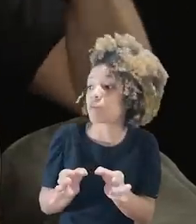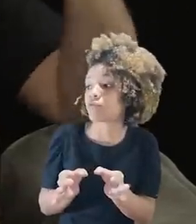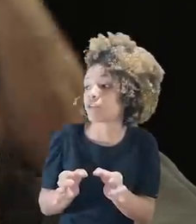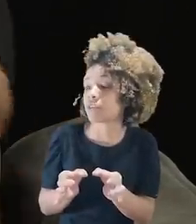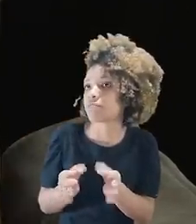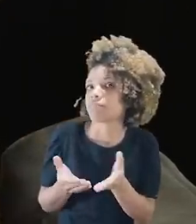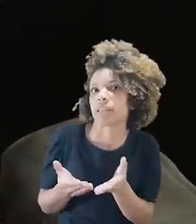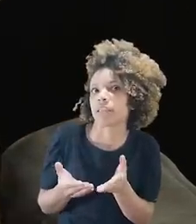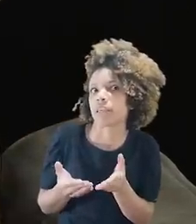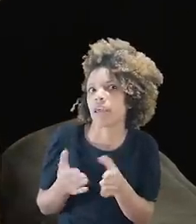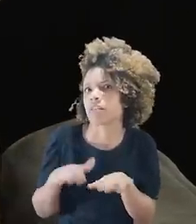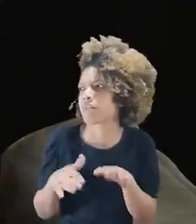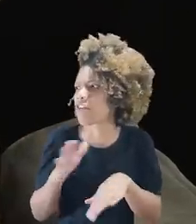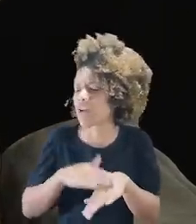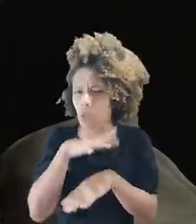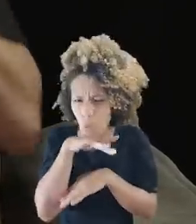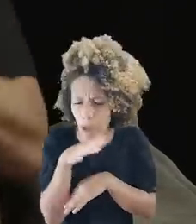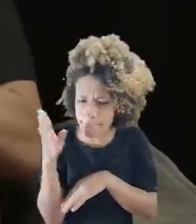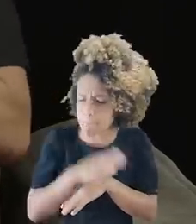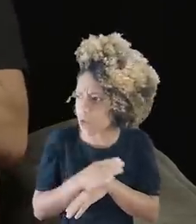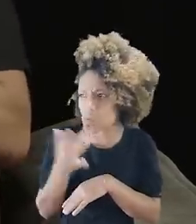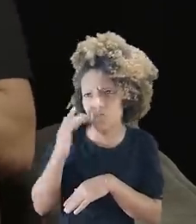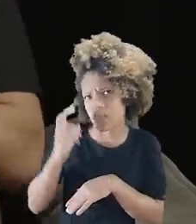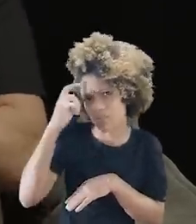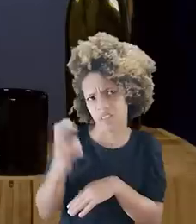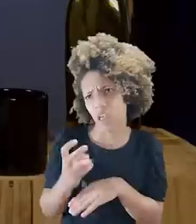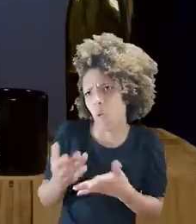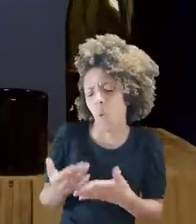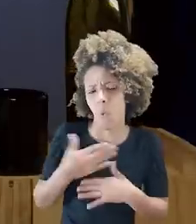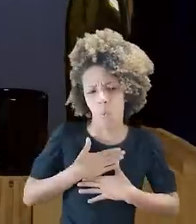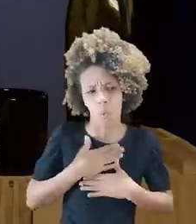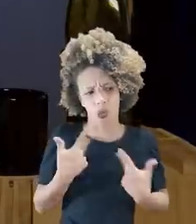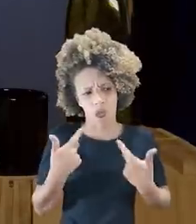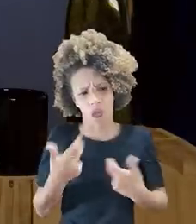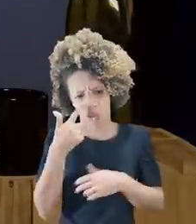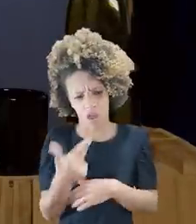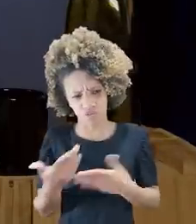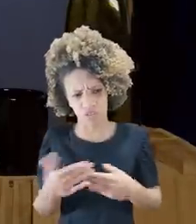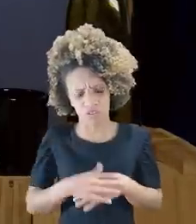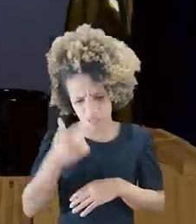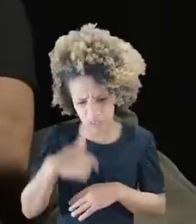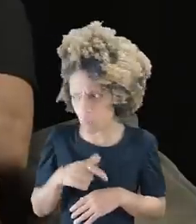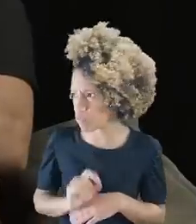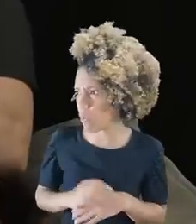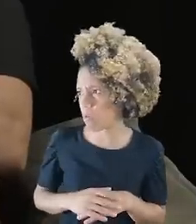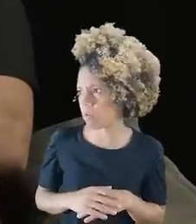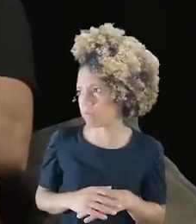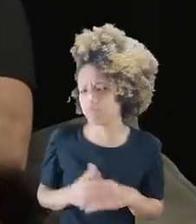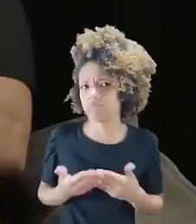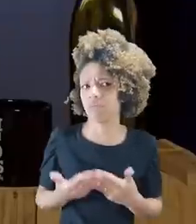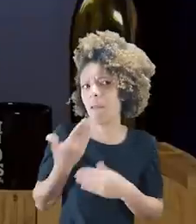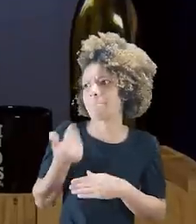sabem se profissionalizar a gente entra no lugar de Noia mental que a cabeça Cara eu acho que a gente acha que a gente é mais do que a gente é talvez isso